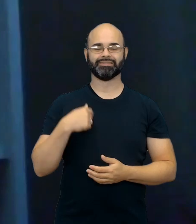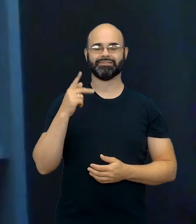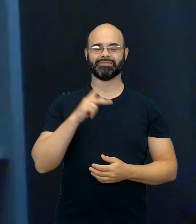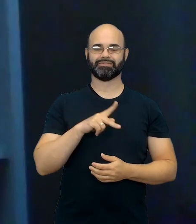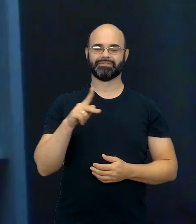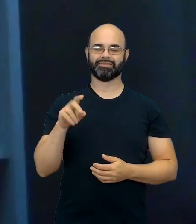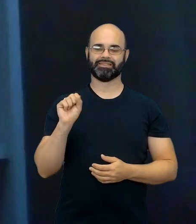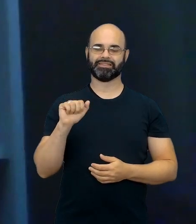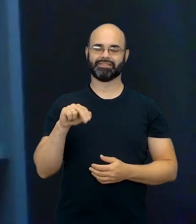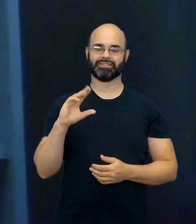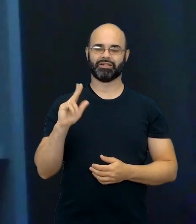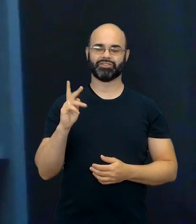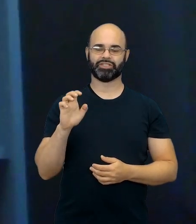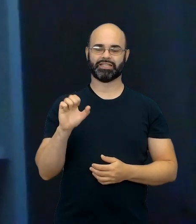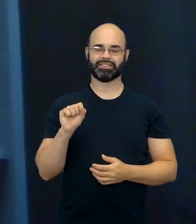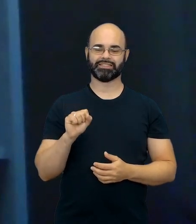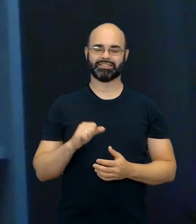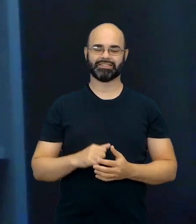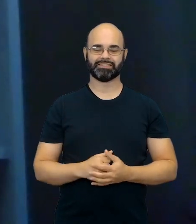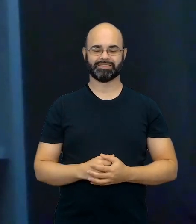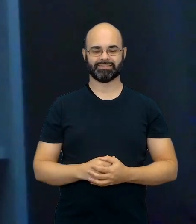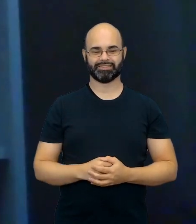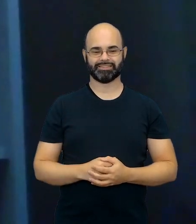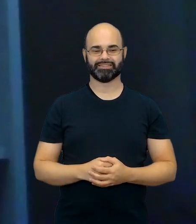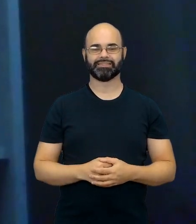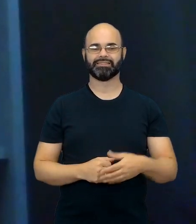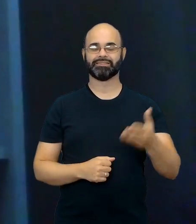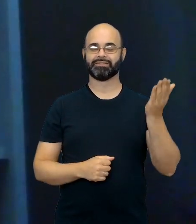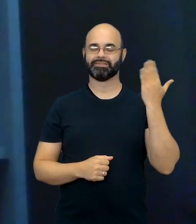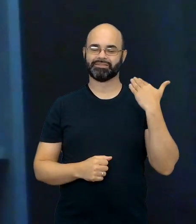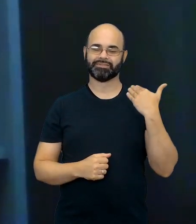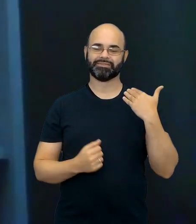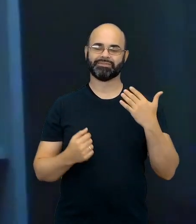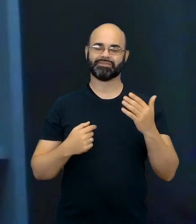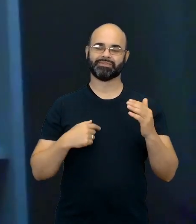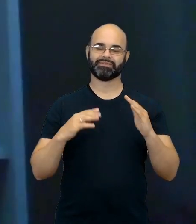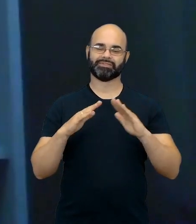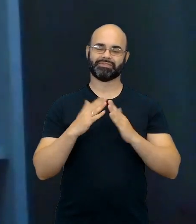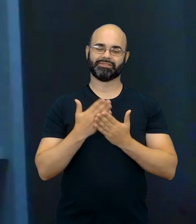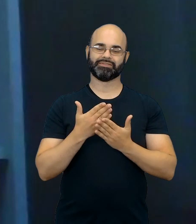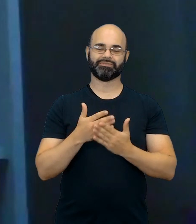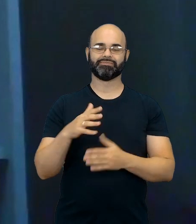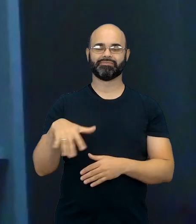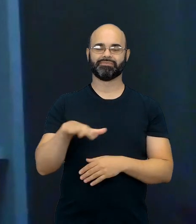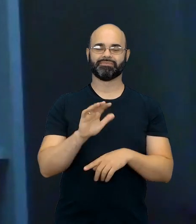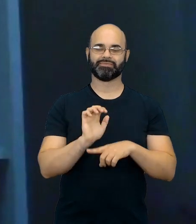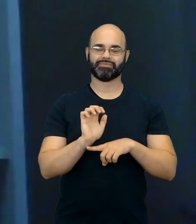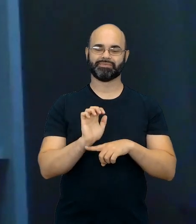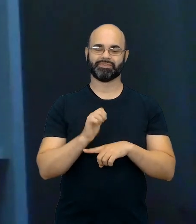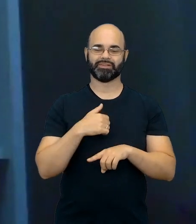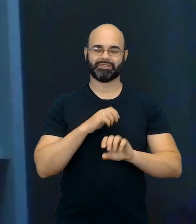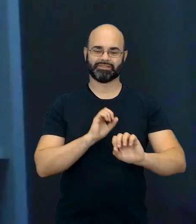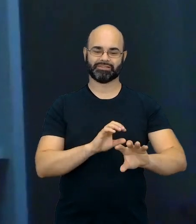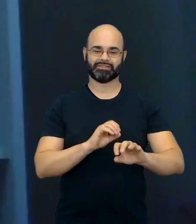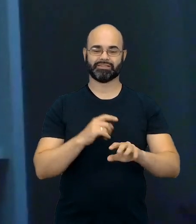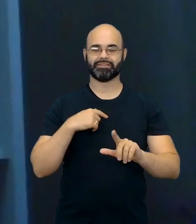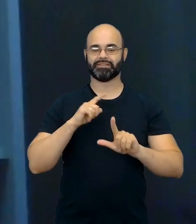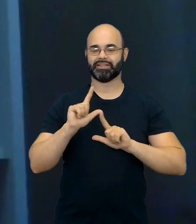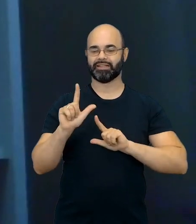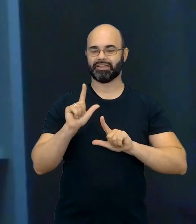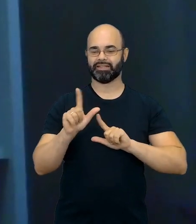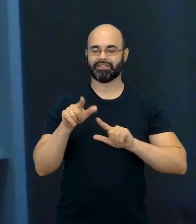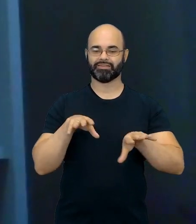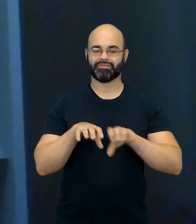rede estadual por muito tempo, como efetiva da rede estadual. Tenho formação em letras, com ênfase